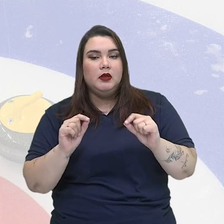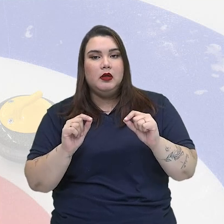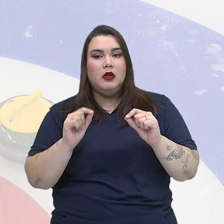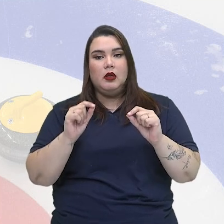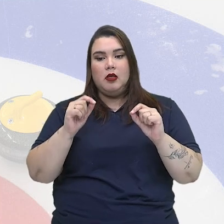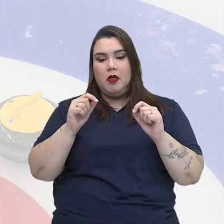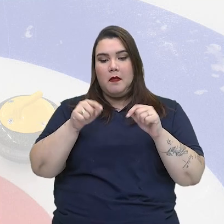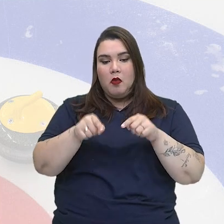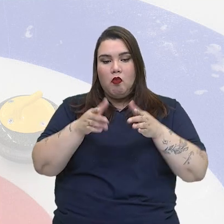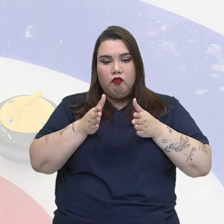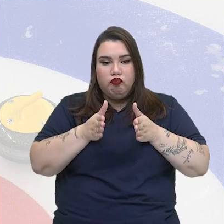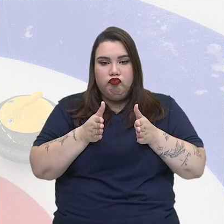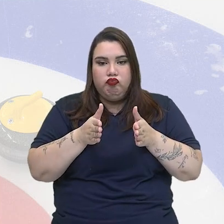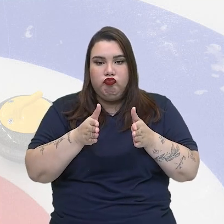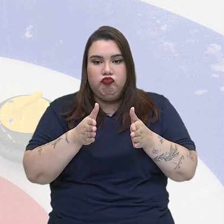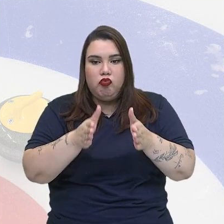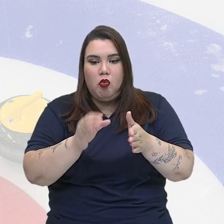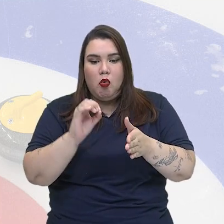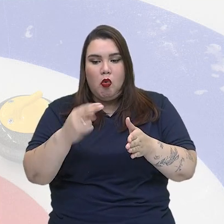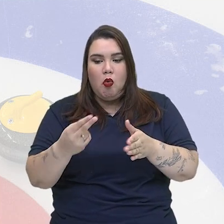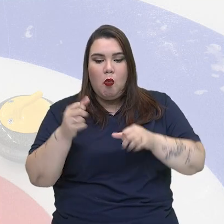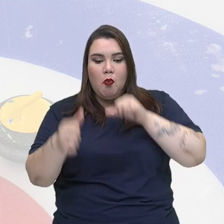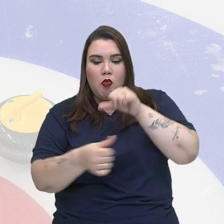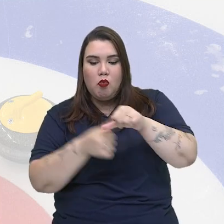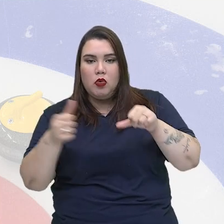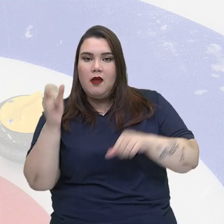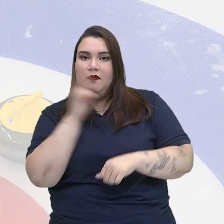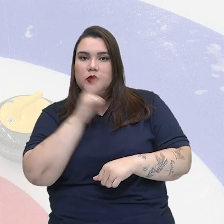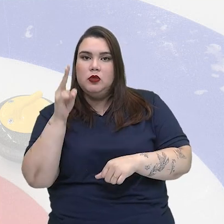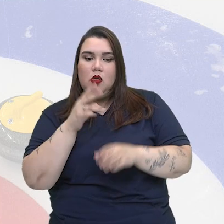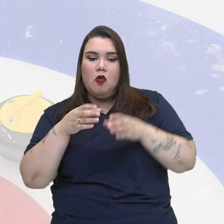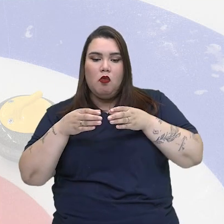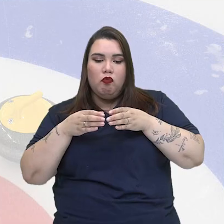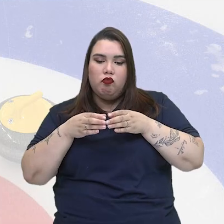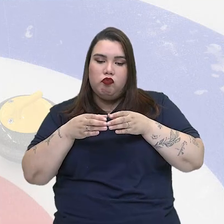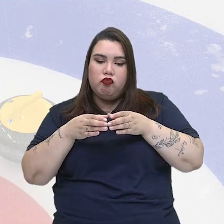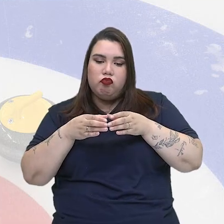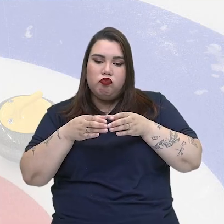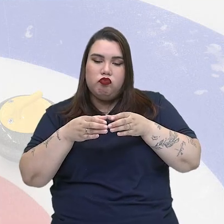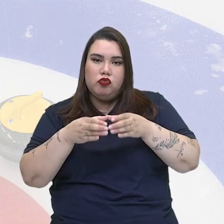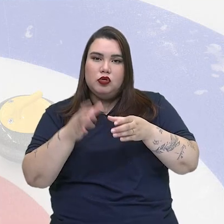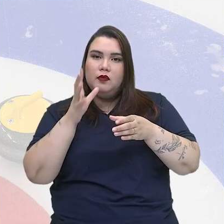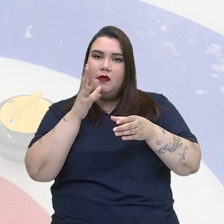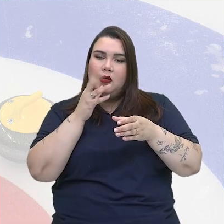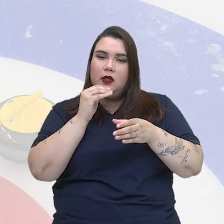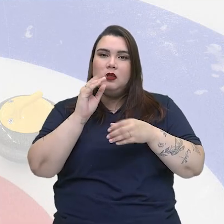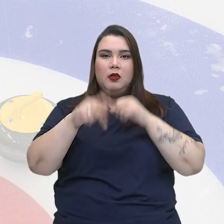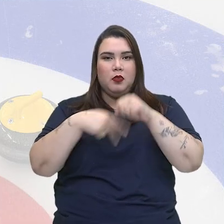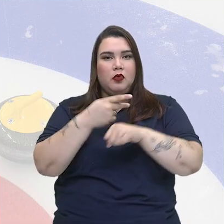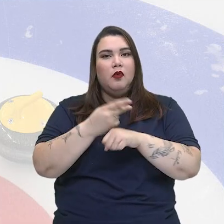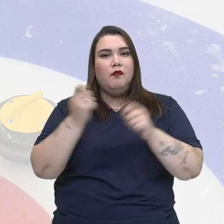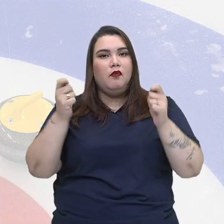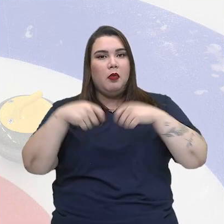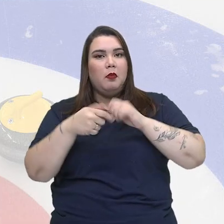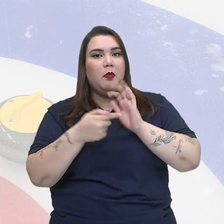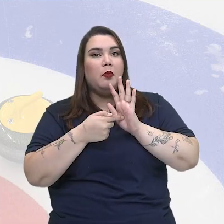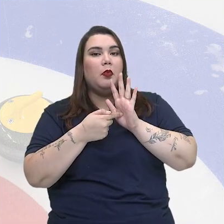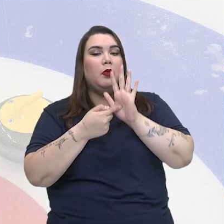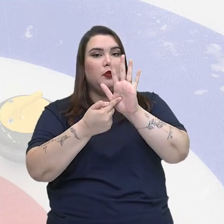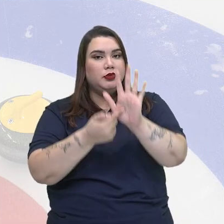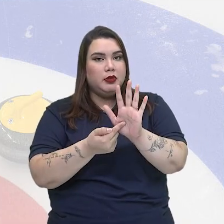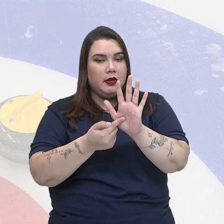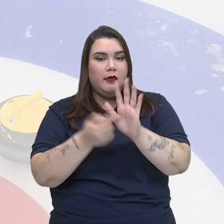e velocidade dessa pedra. Então, daqui a pouco vocês vão ter a possibilidade de assistir